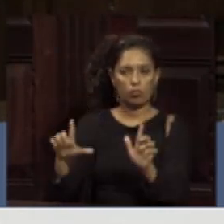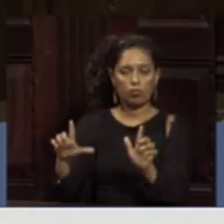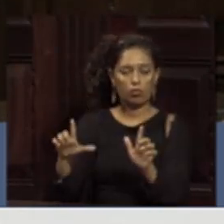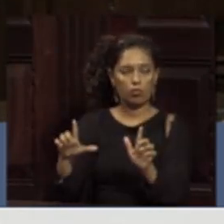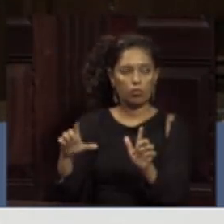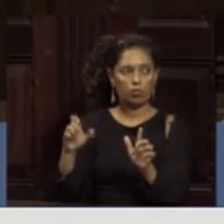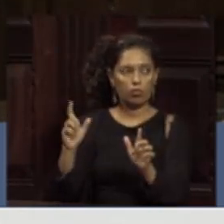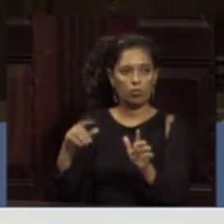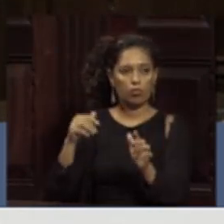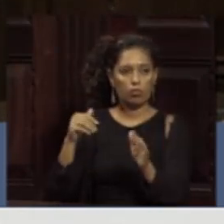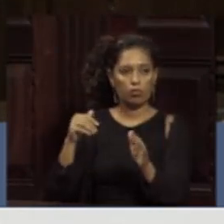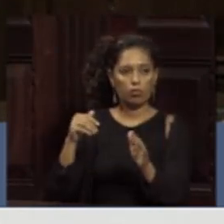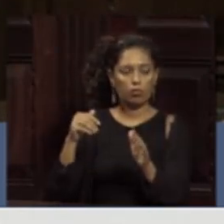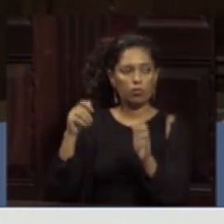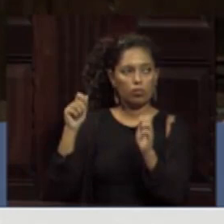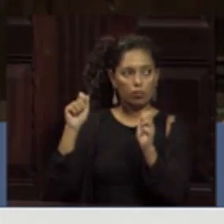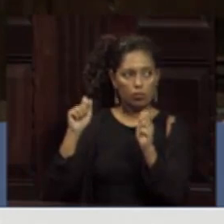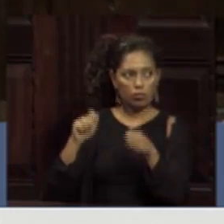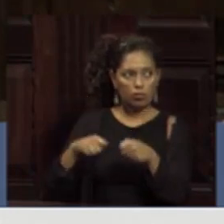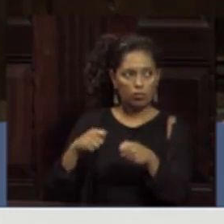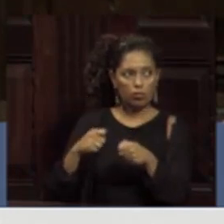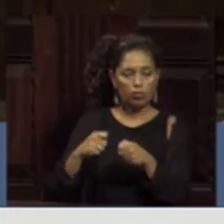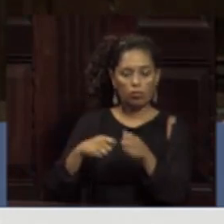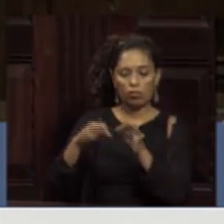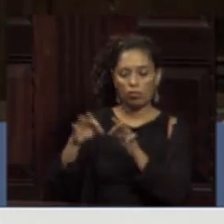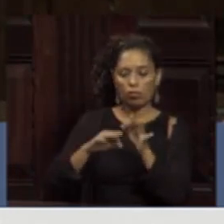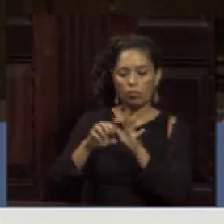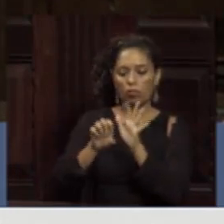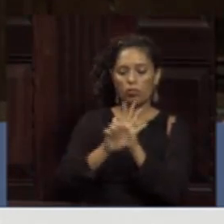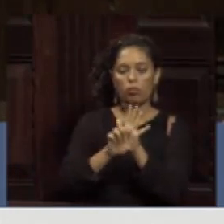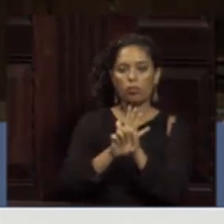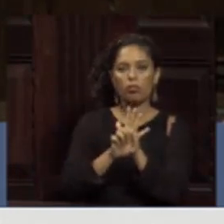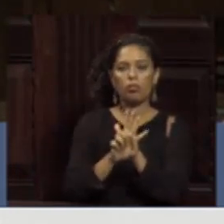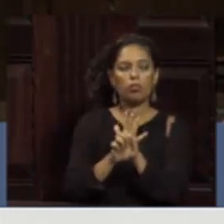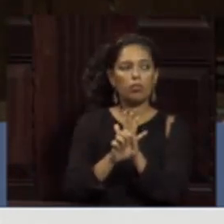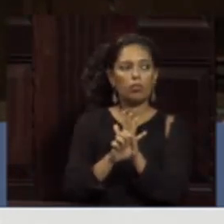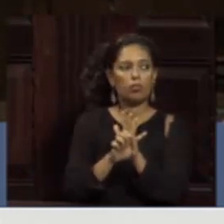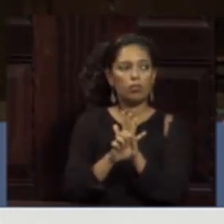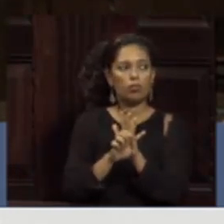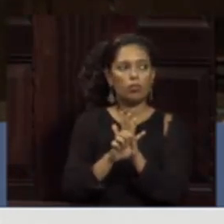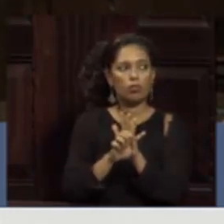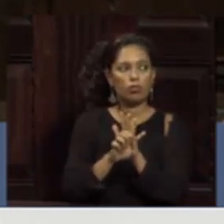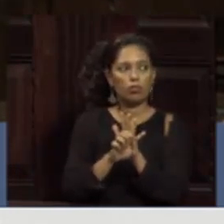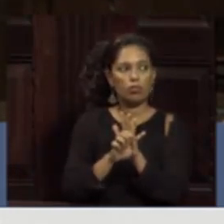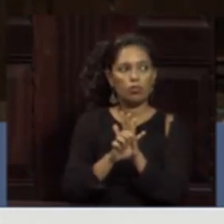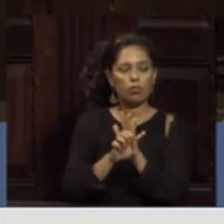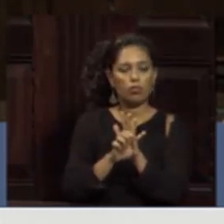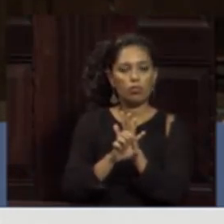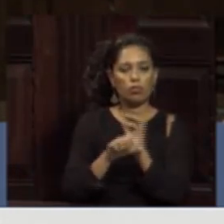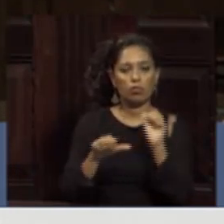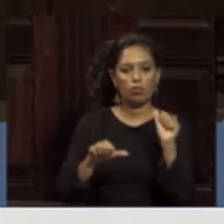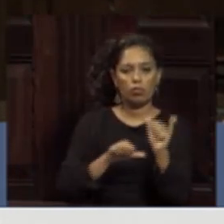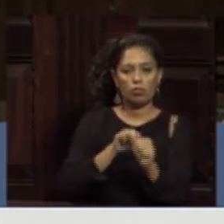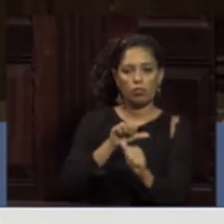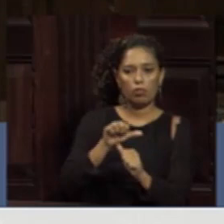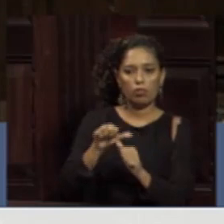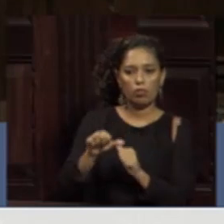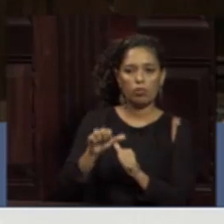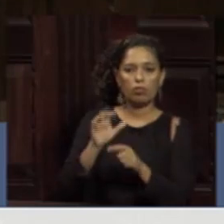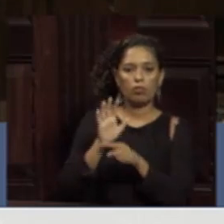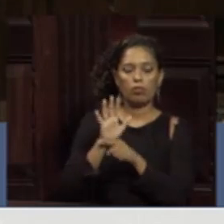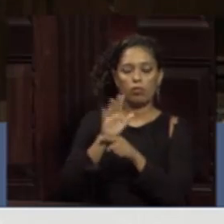é possível fazer as emendas necessárias até a atualização do